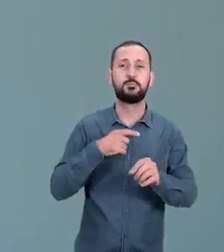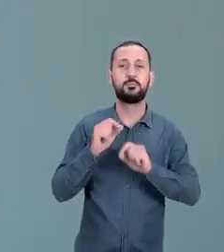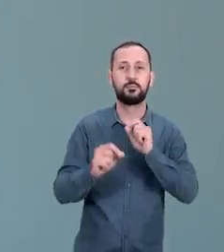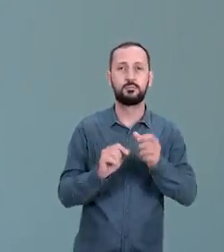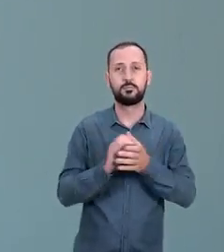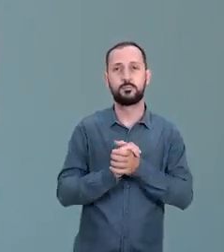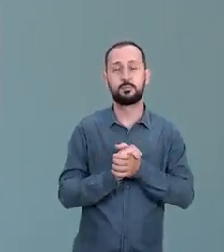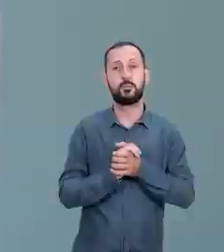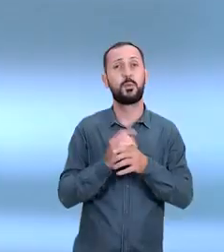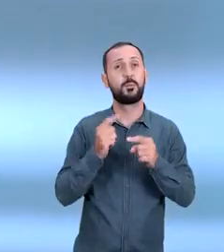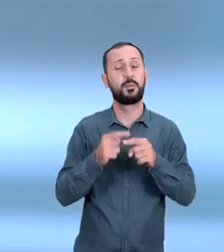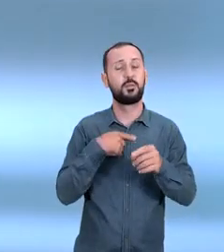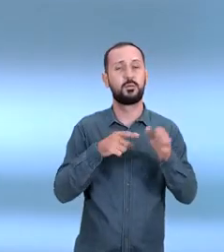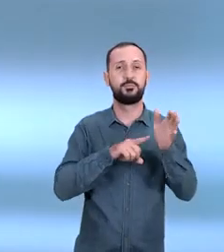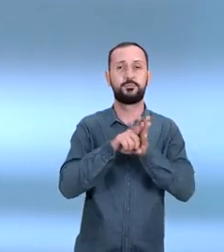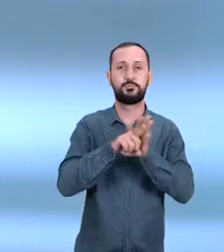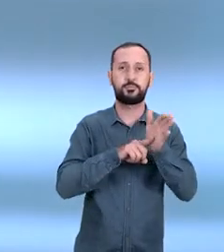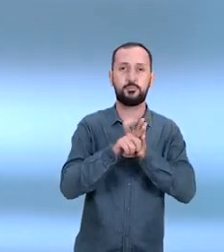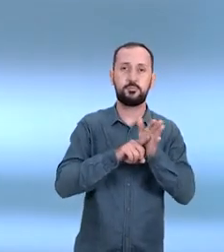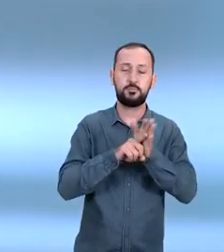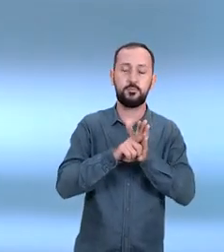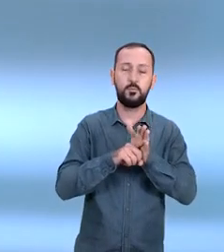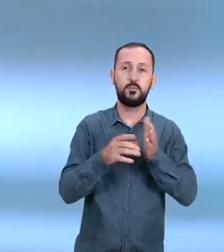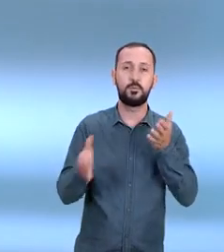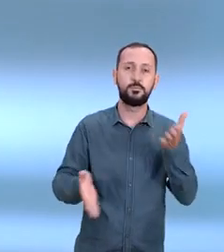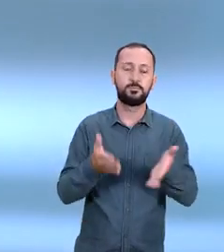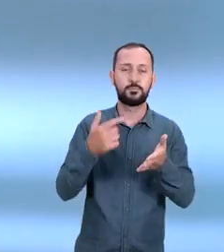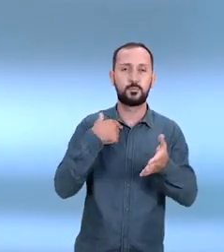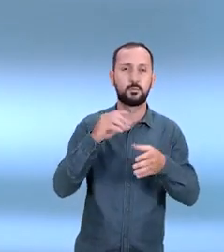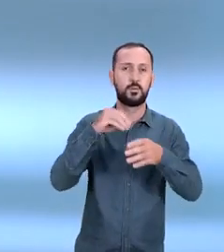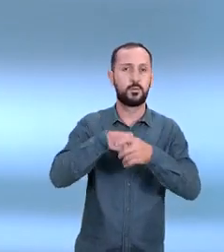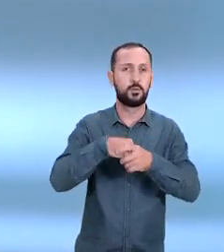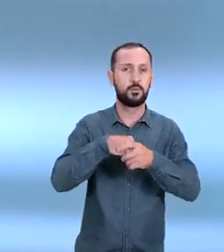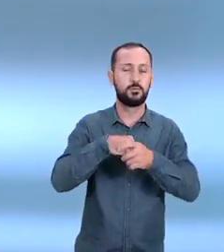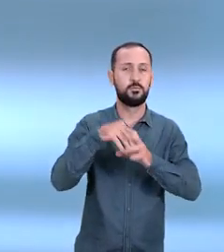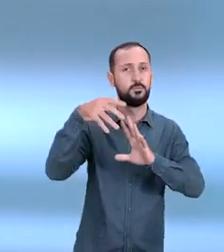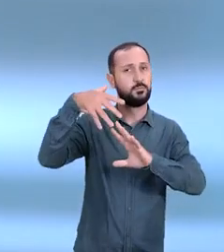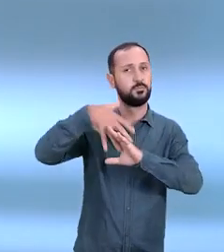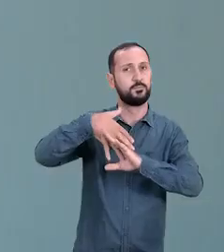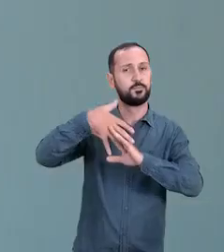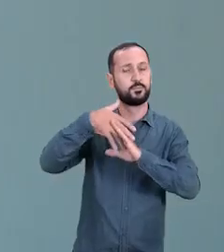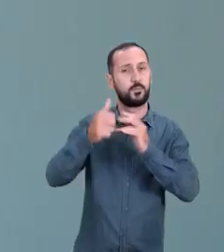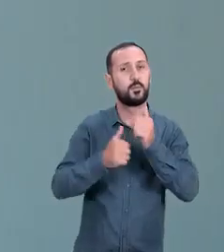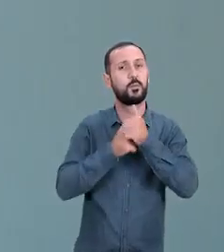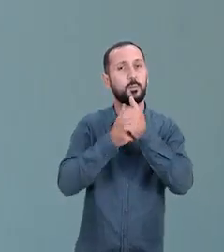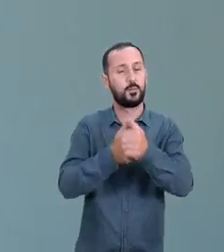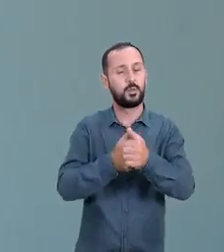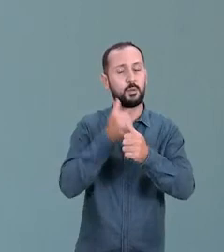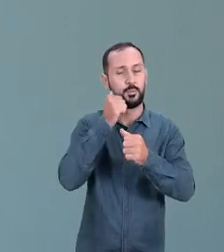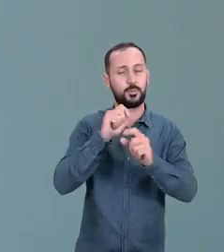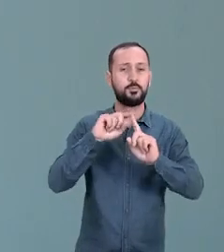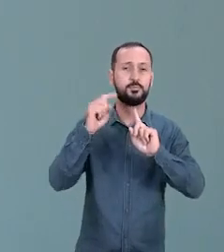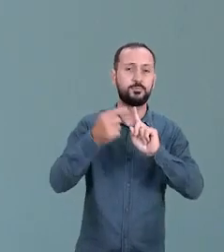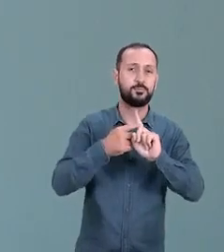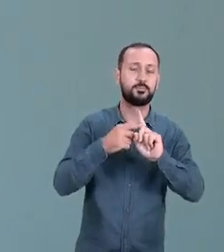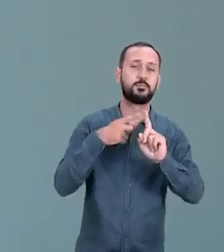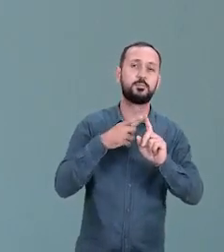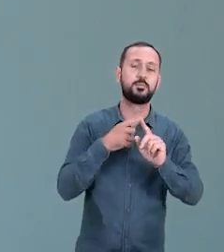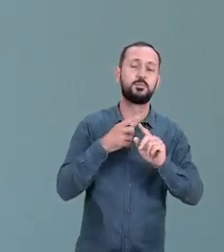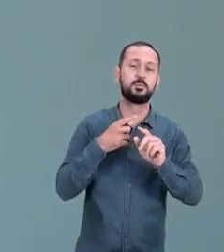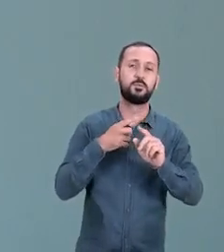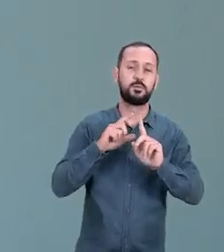diagnóstico adequado, porque nessa pesquisa que a gente está desenvolvendo agora lá na Universidade Federal, que é acompanhando as gestantes que tiveram zika na